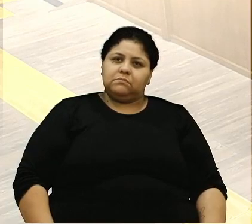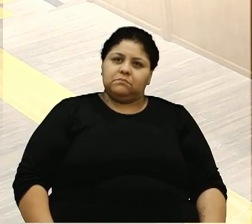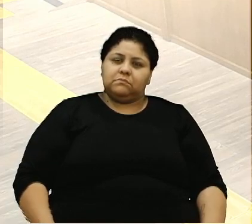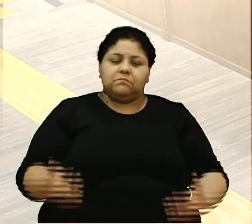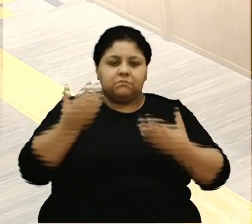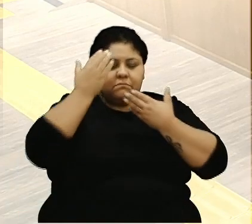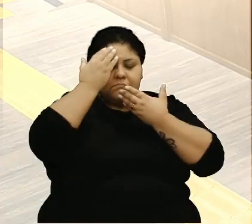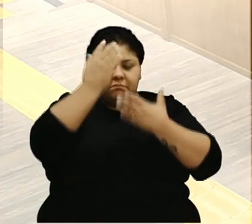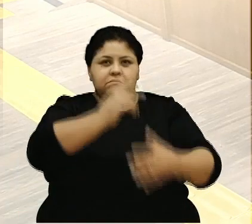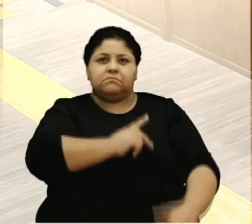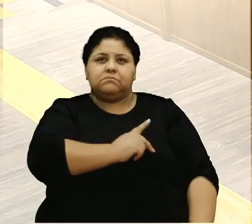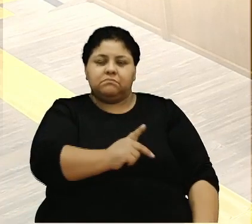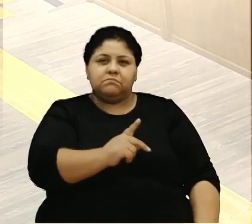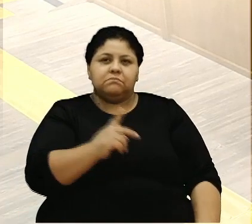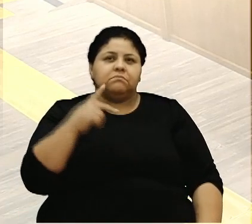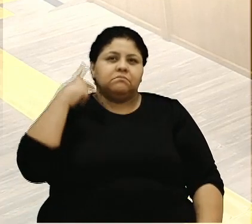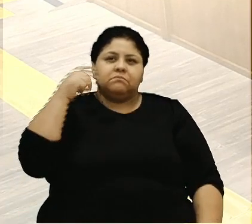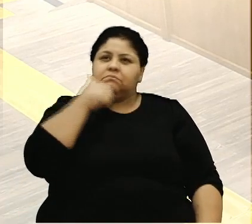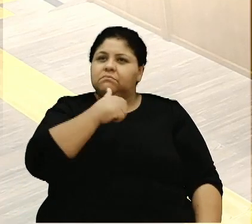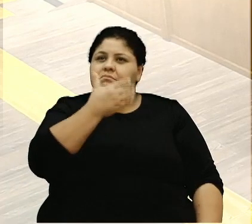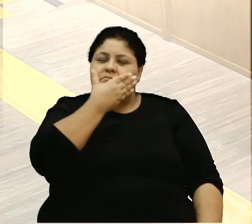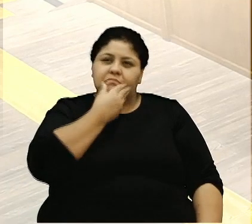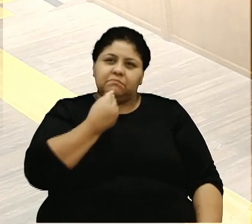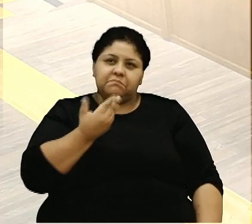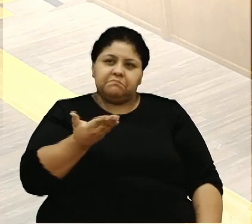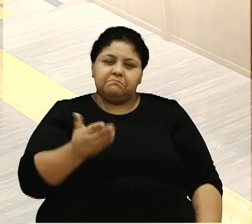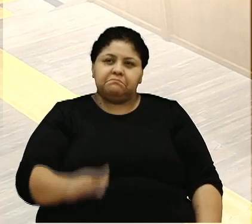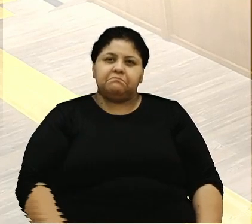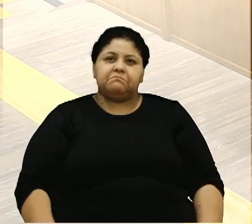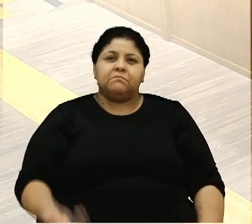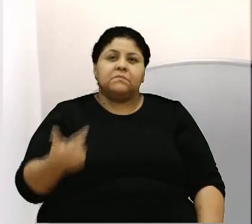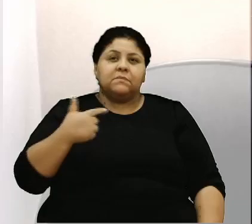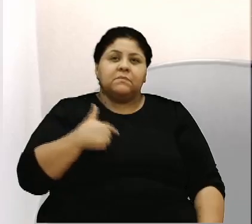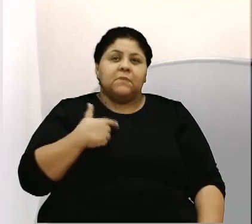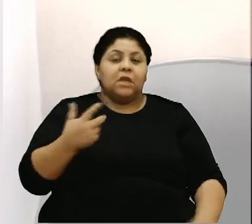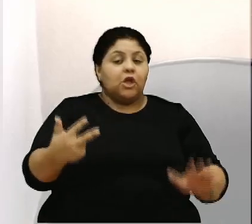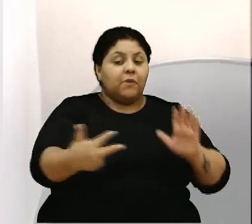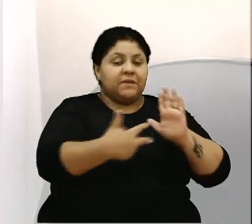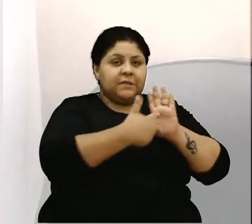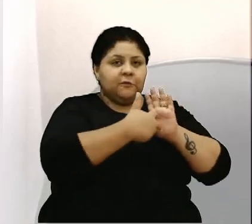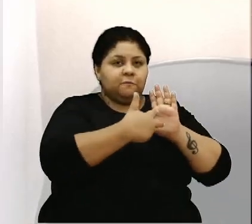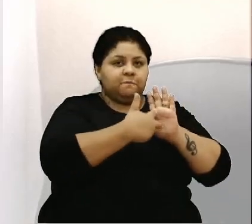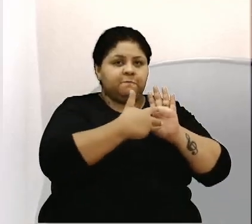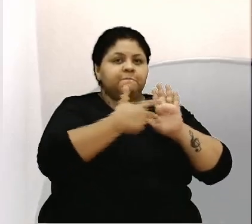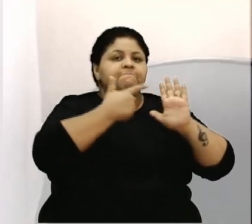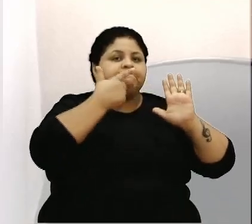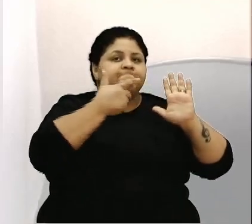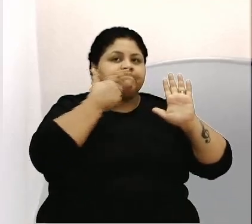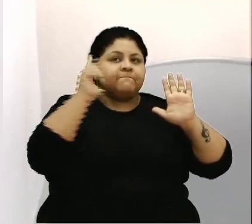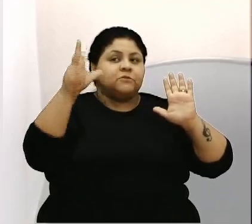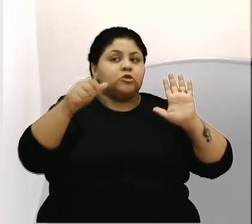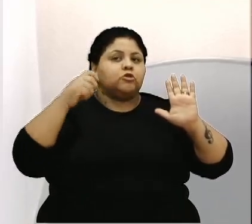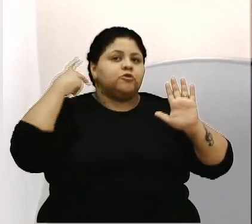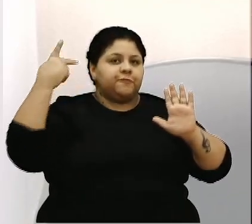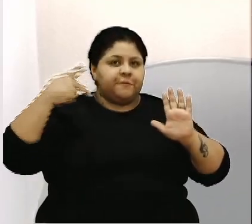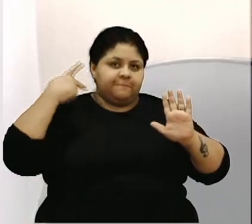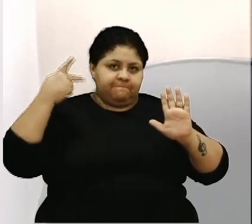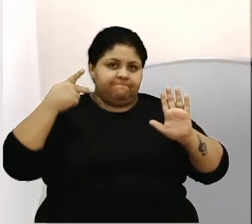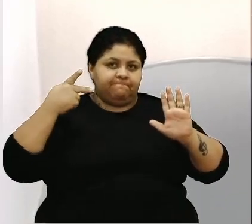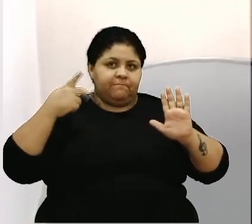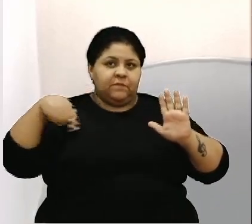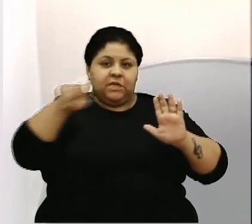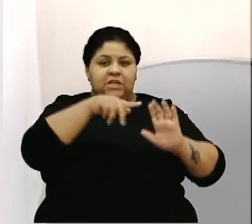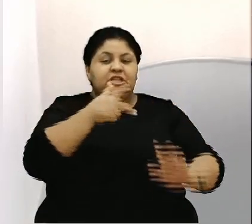Obrigado, senhora presidente, senhoras e senhores vereadores. Eu fico muito atento aqui na fala de todos os vereadores. E quando a gente